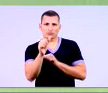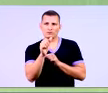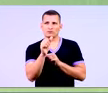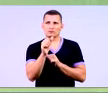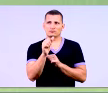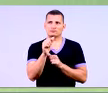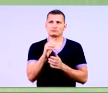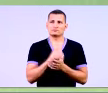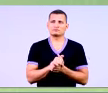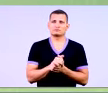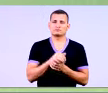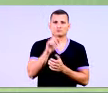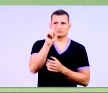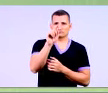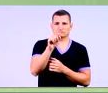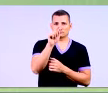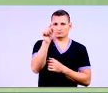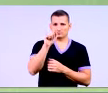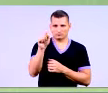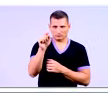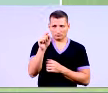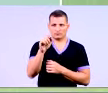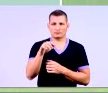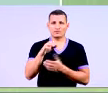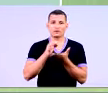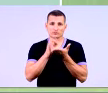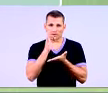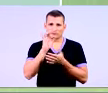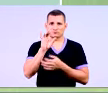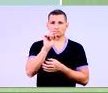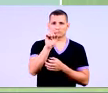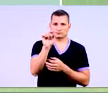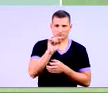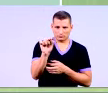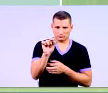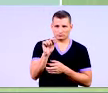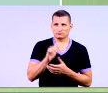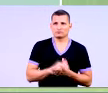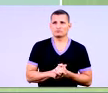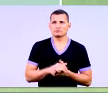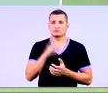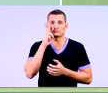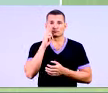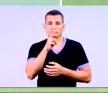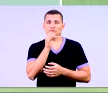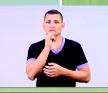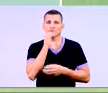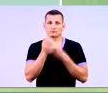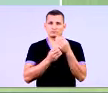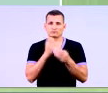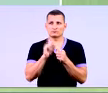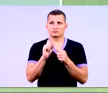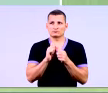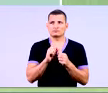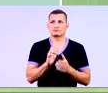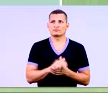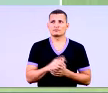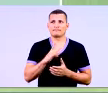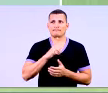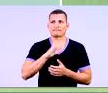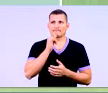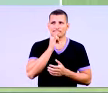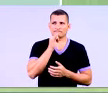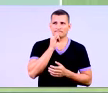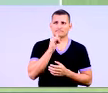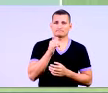java simplesmente pra isso olha aqui é um exemplo de como a gente faz isso temos um exemplo de